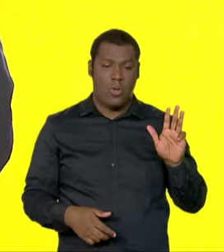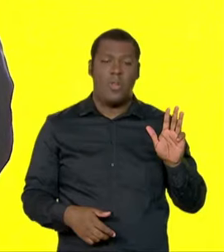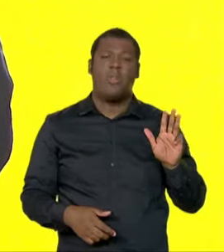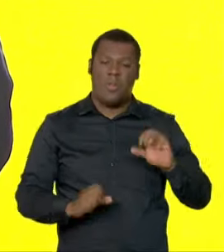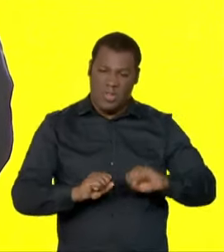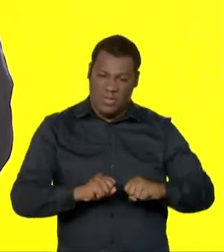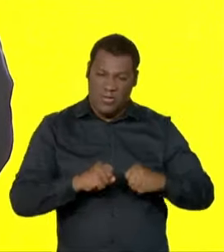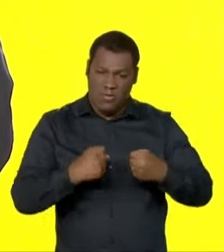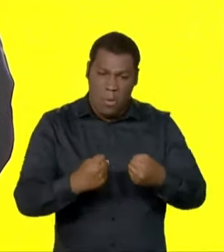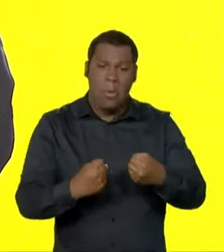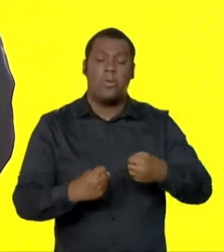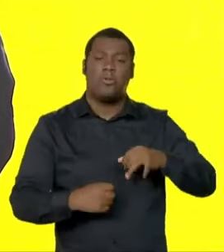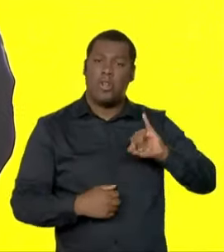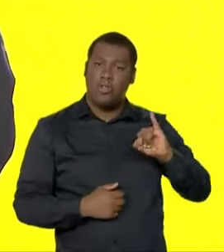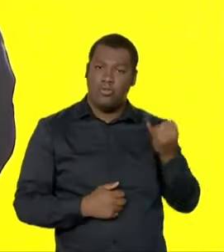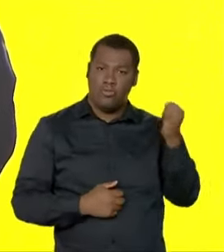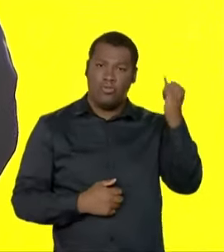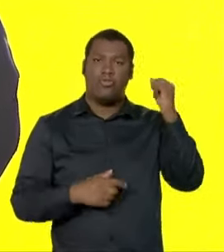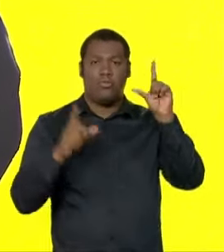elevados.